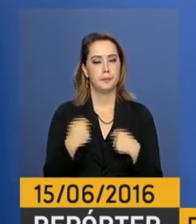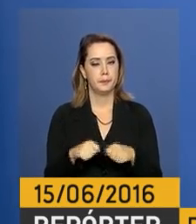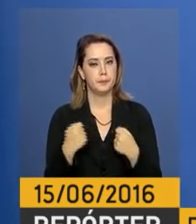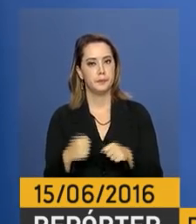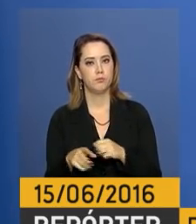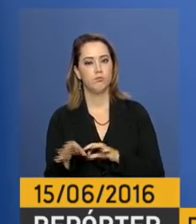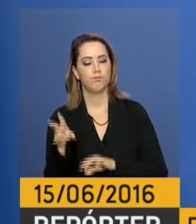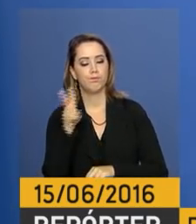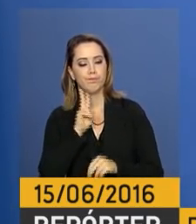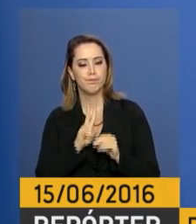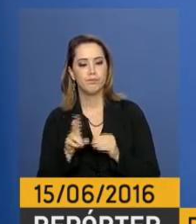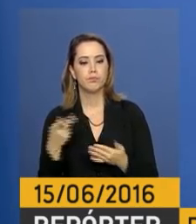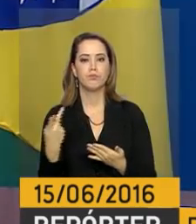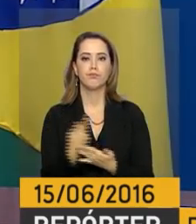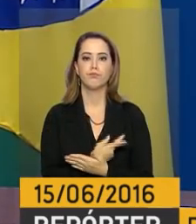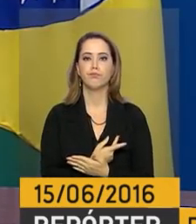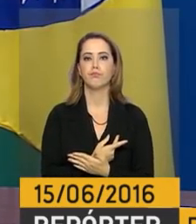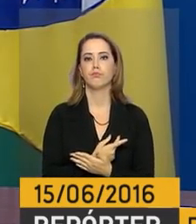aplicadas